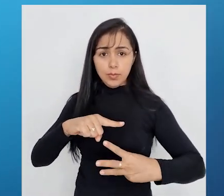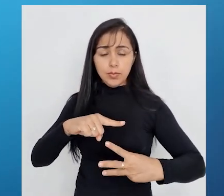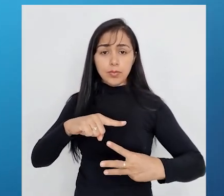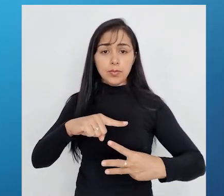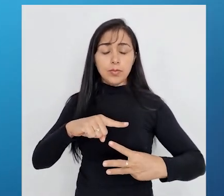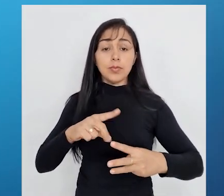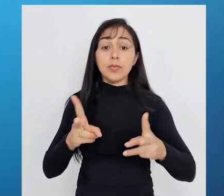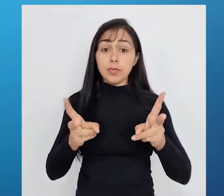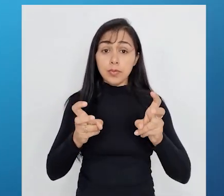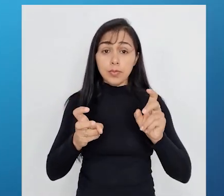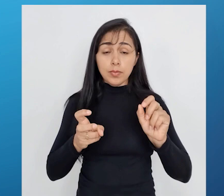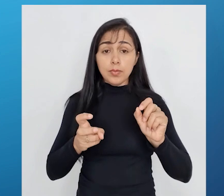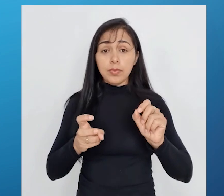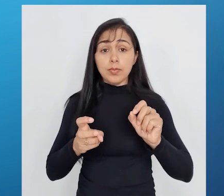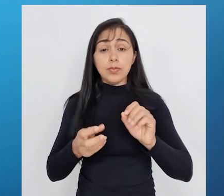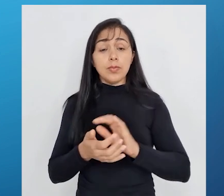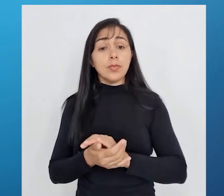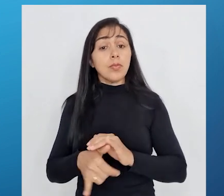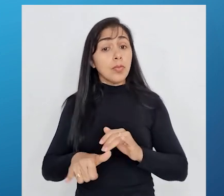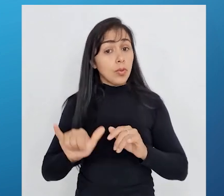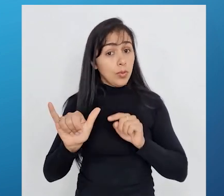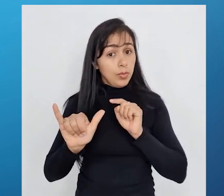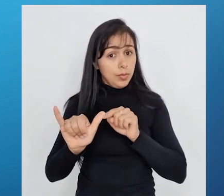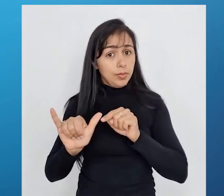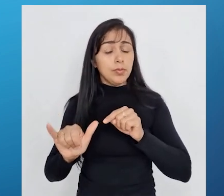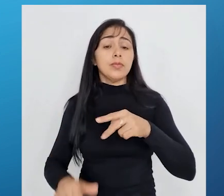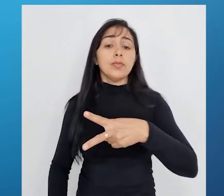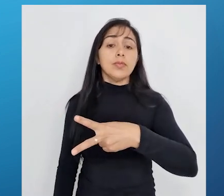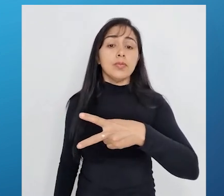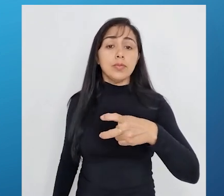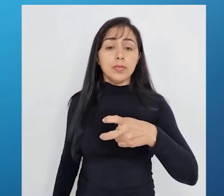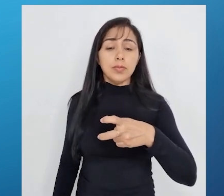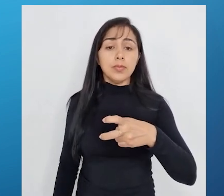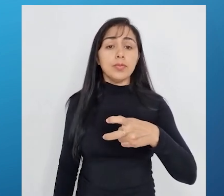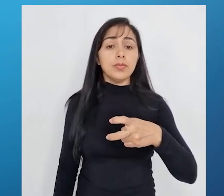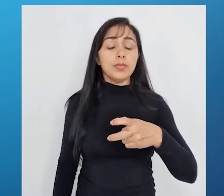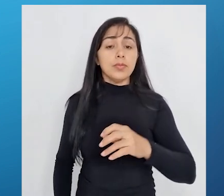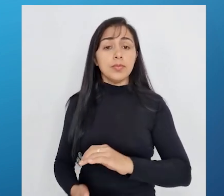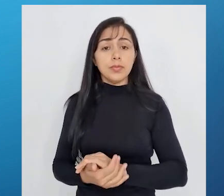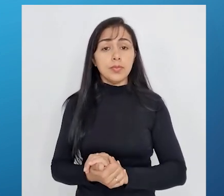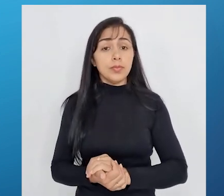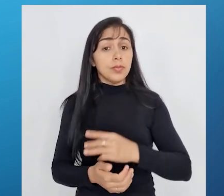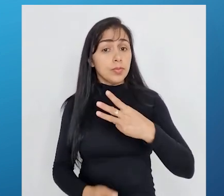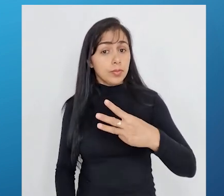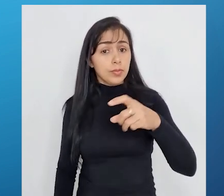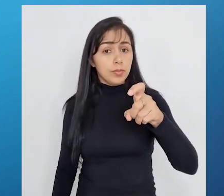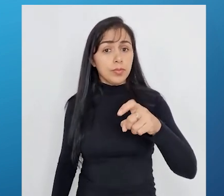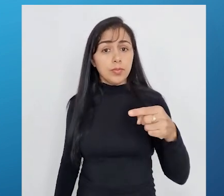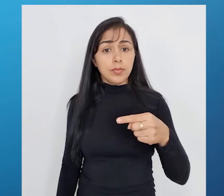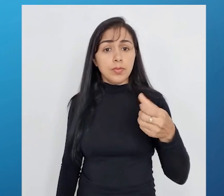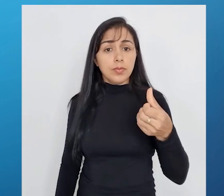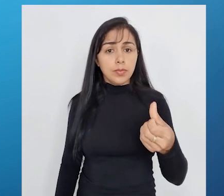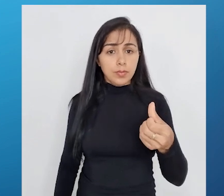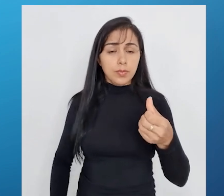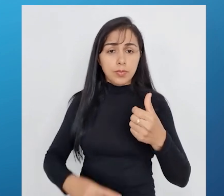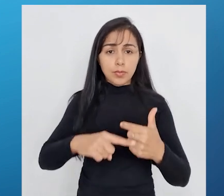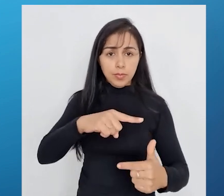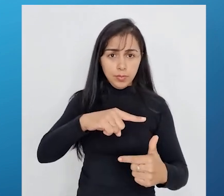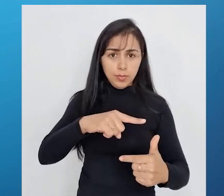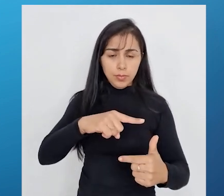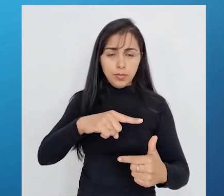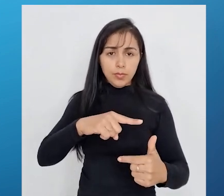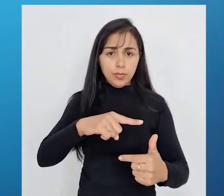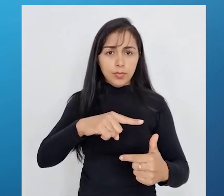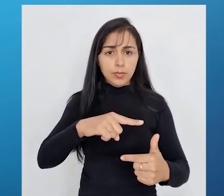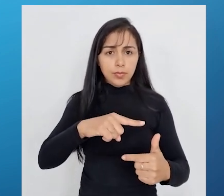tínhamos aqui que y ele era igual, vamos voltar aqui, ó, 3x menos 6 sobre 2. Então, a gente tem